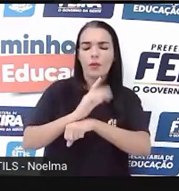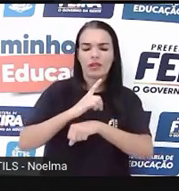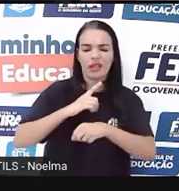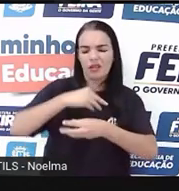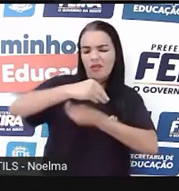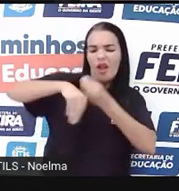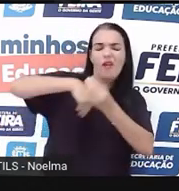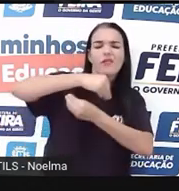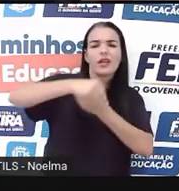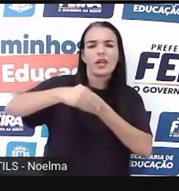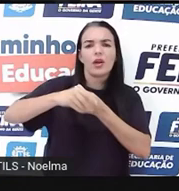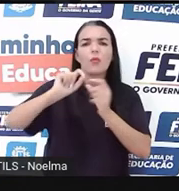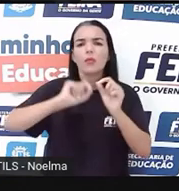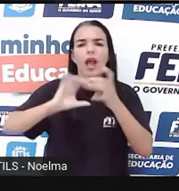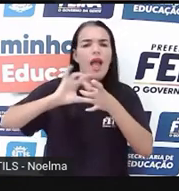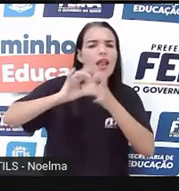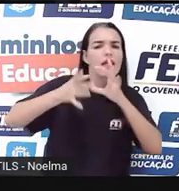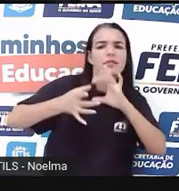festividade Halloween?